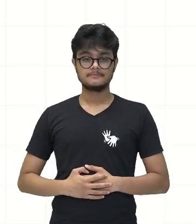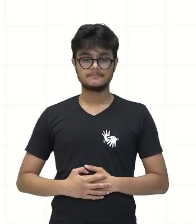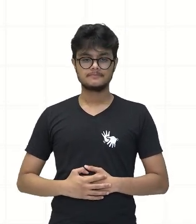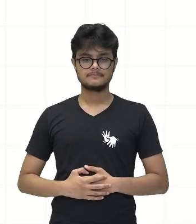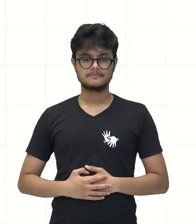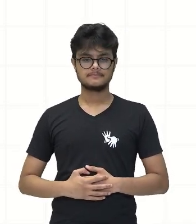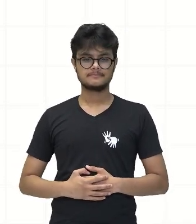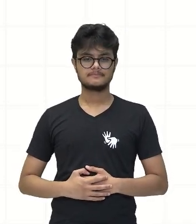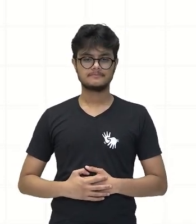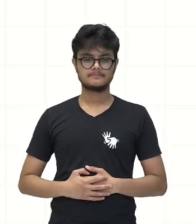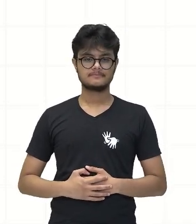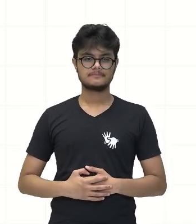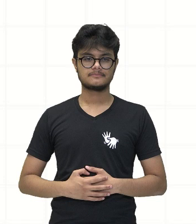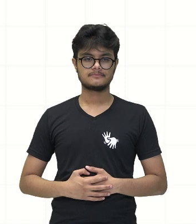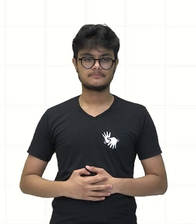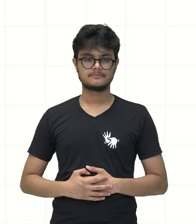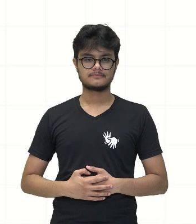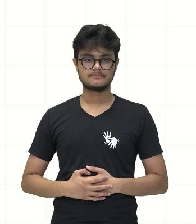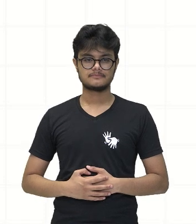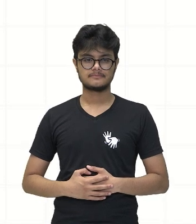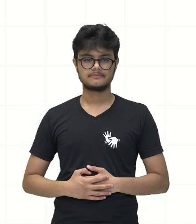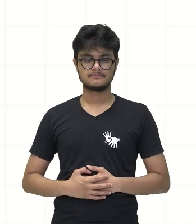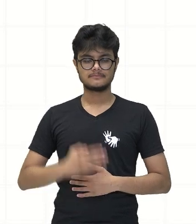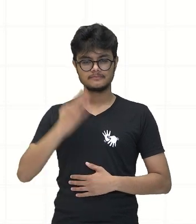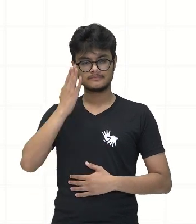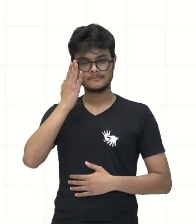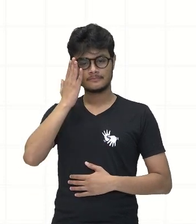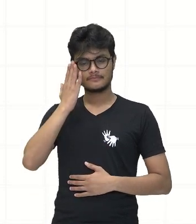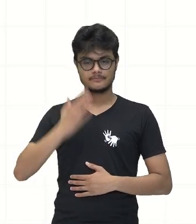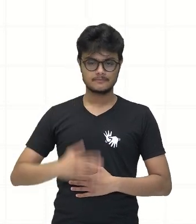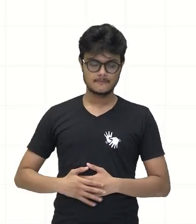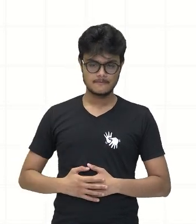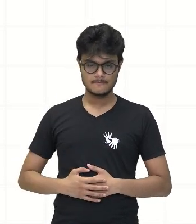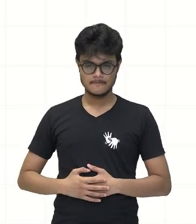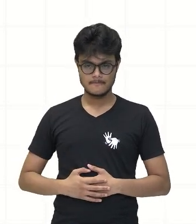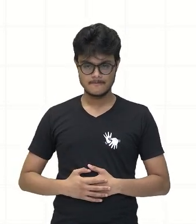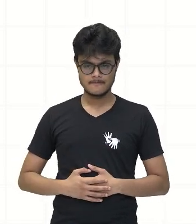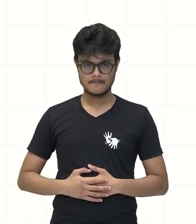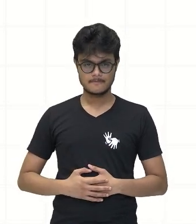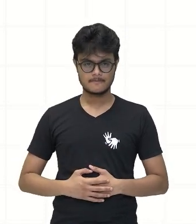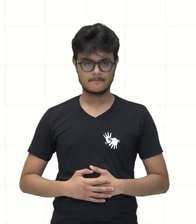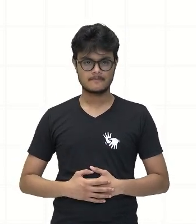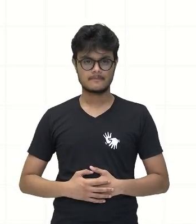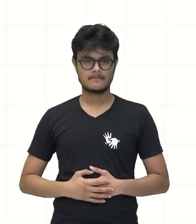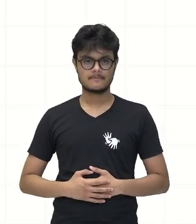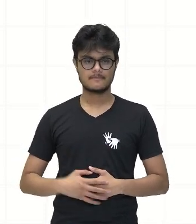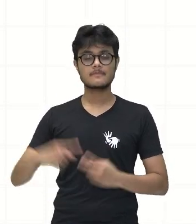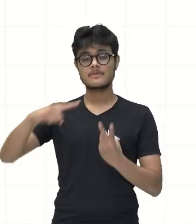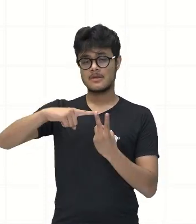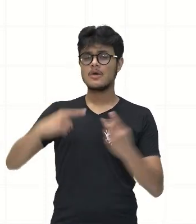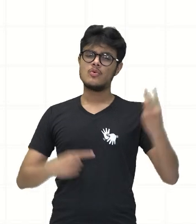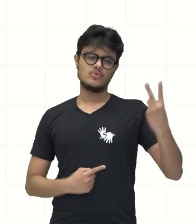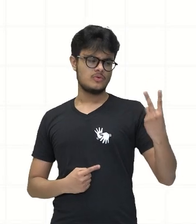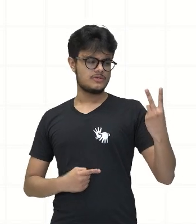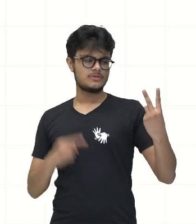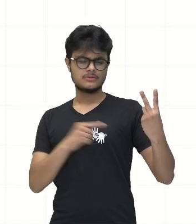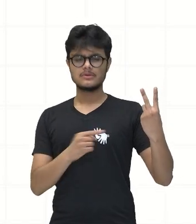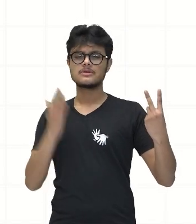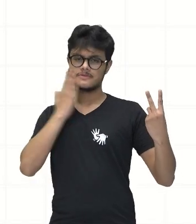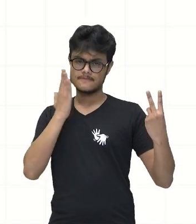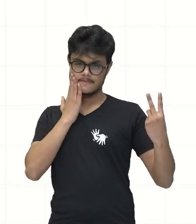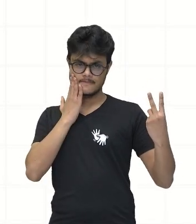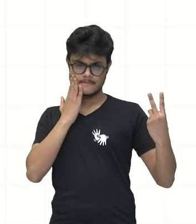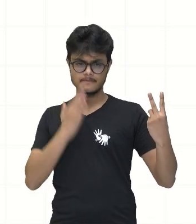no caso, expoentes igual ao índice, o máximo possível. Então, aqui, ó, o nosso índice é 2, beleza? Então,